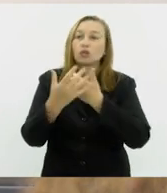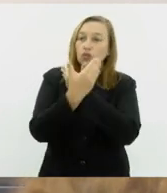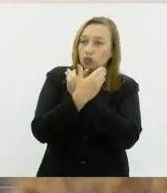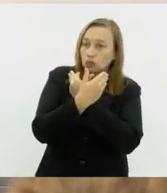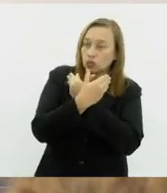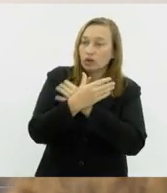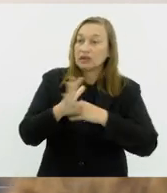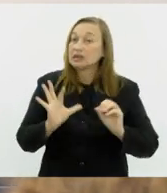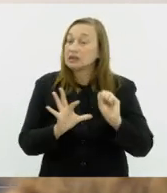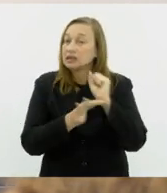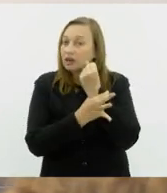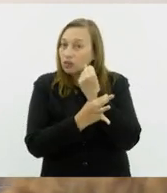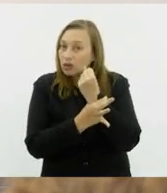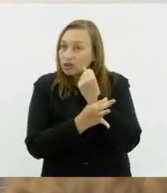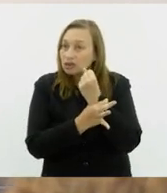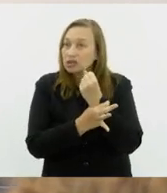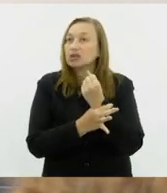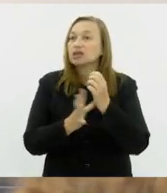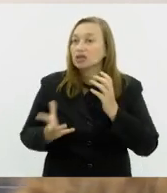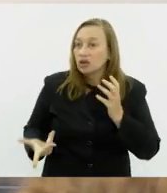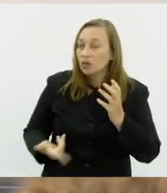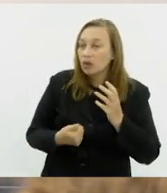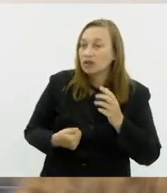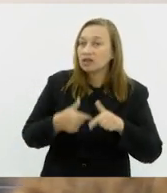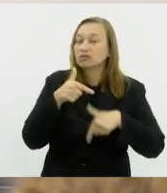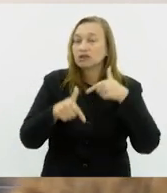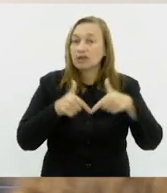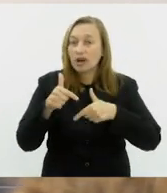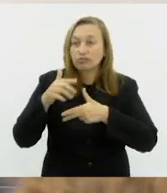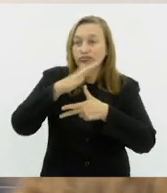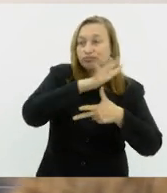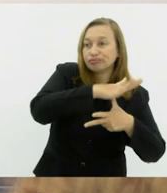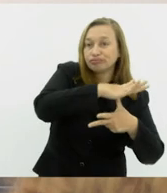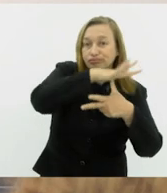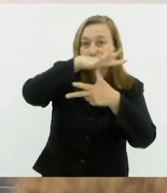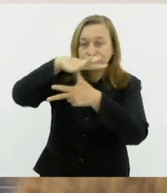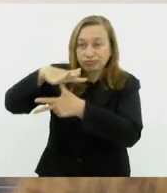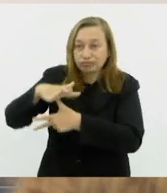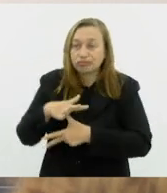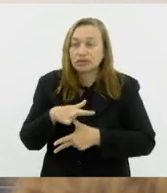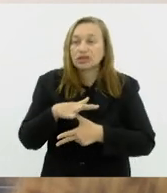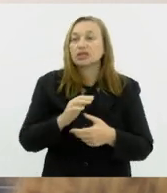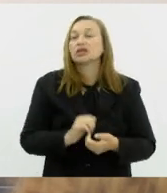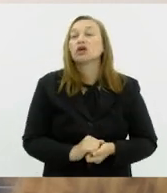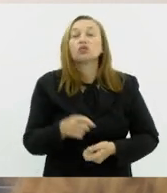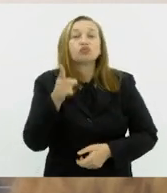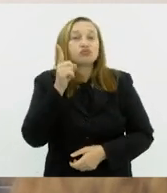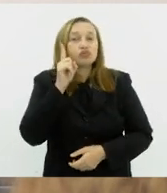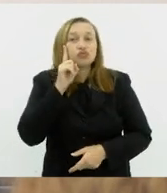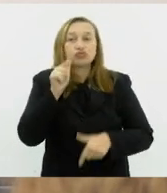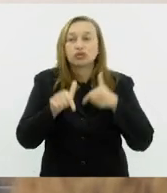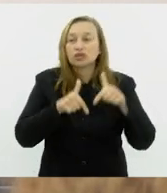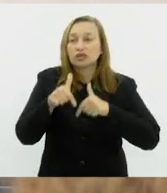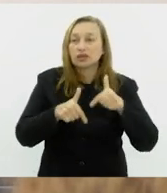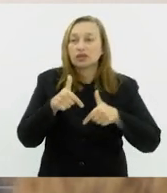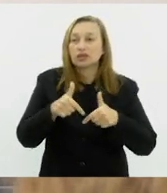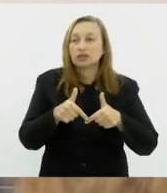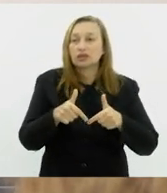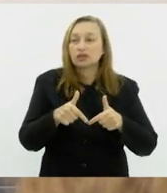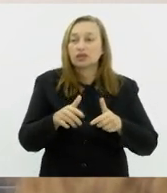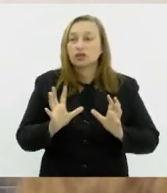buscando garantir a segurança e eficiência das operações aéreas. A execução do dia a dia é realizada por